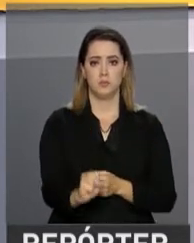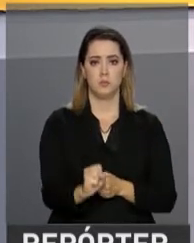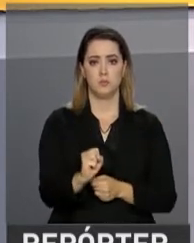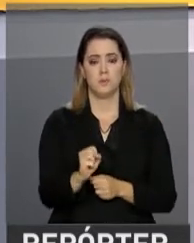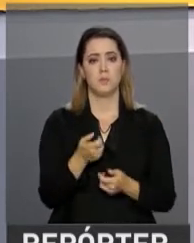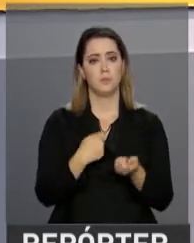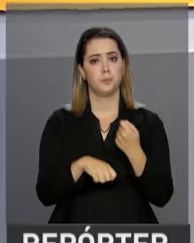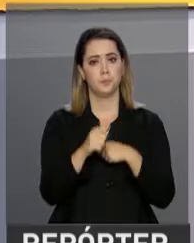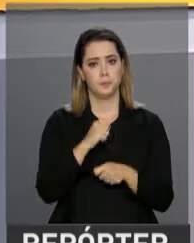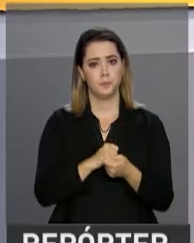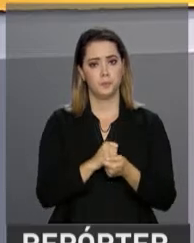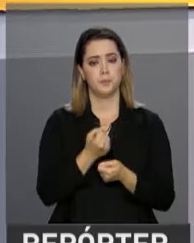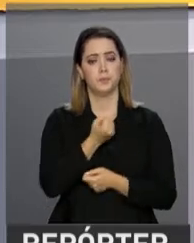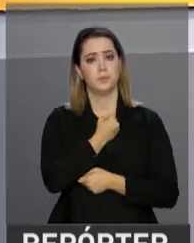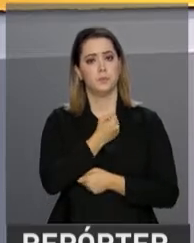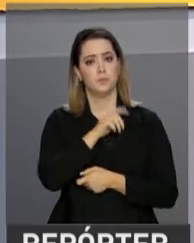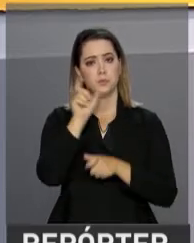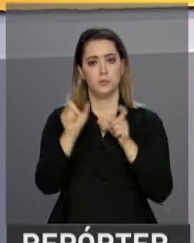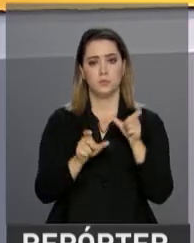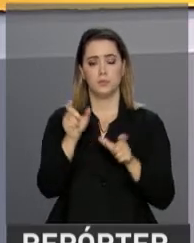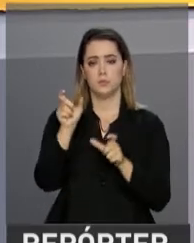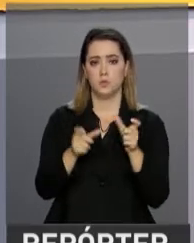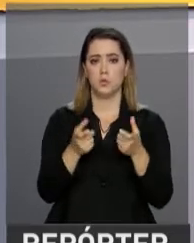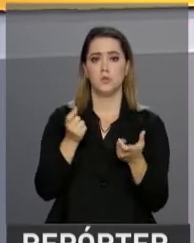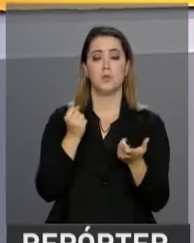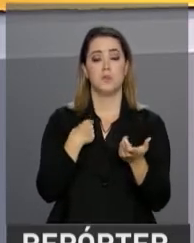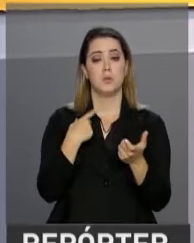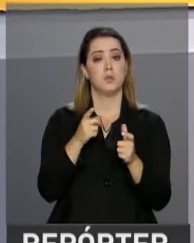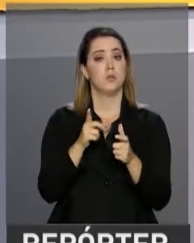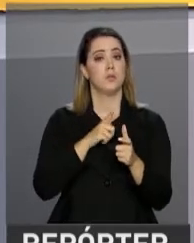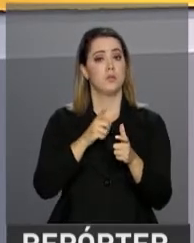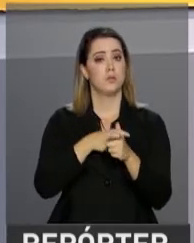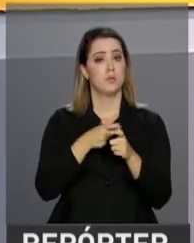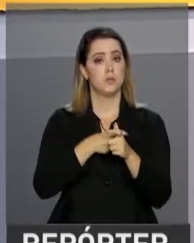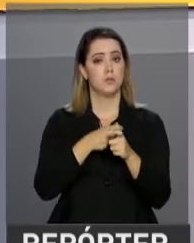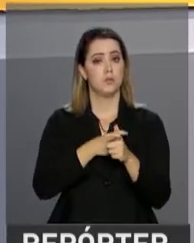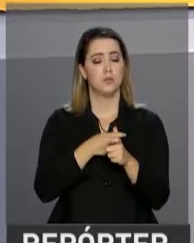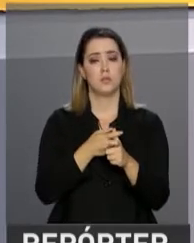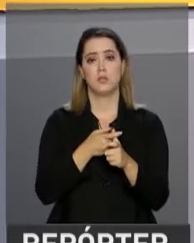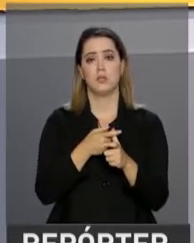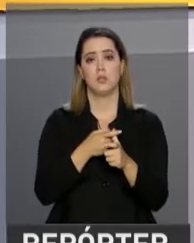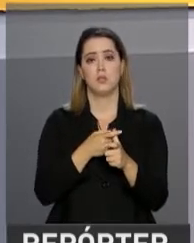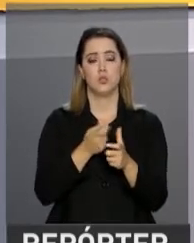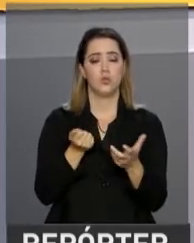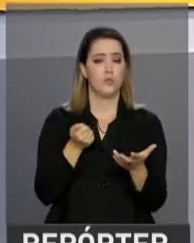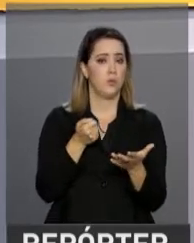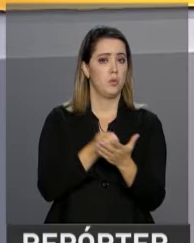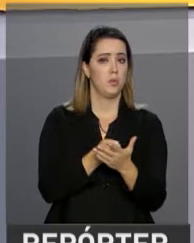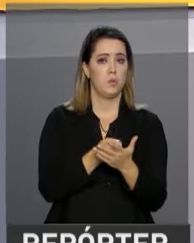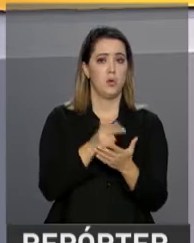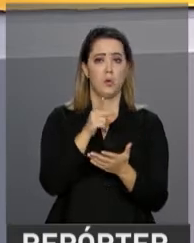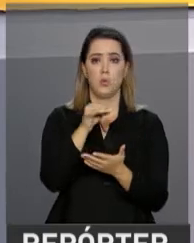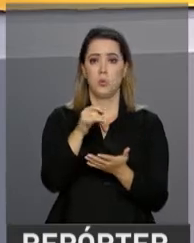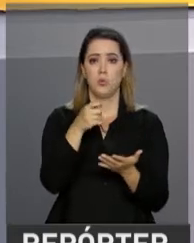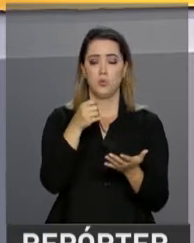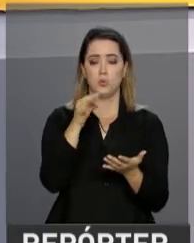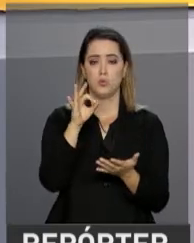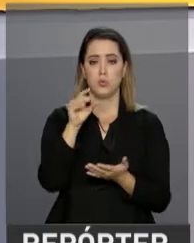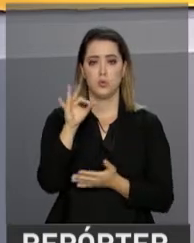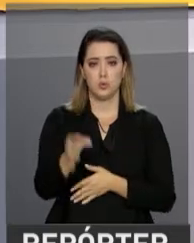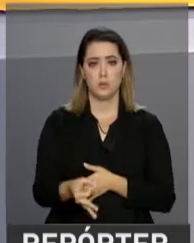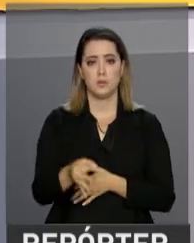fgts na economia o número dos consumidores que têm dívidas que não foram pagas até o vencimento caiu